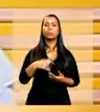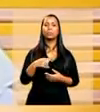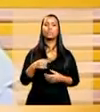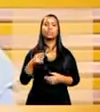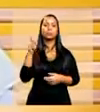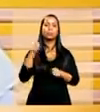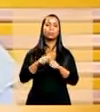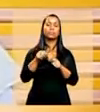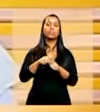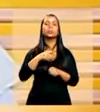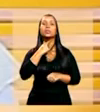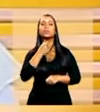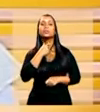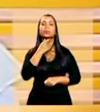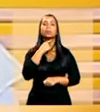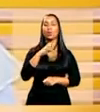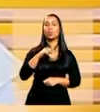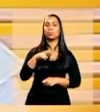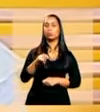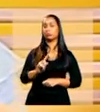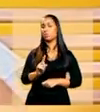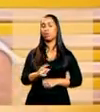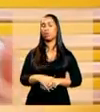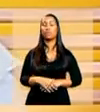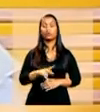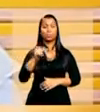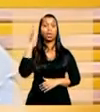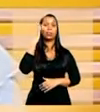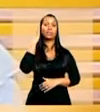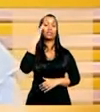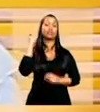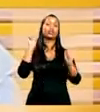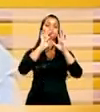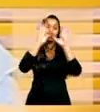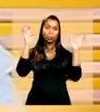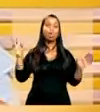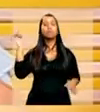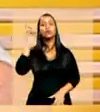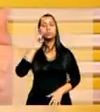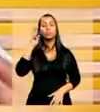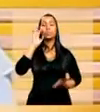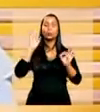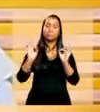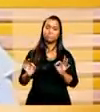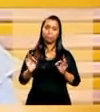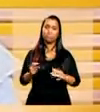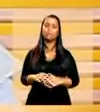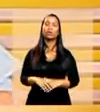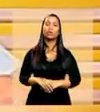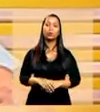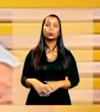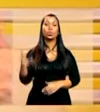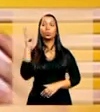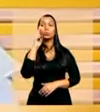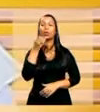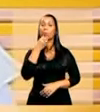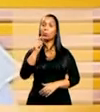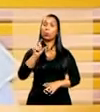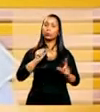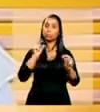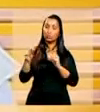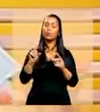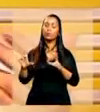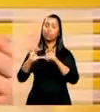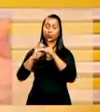tentando fazer voz de bebê. Não, não é. Você vai consciente. Você vai contar a história consciente, vai escolher histórias